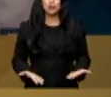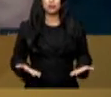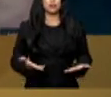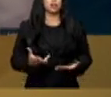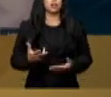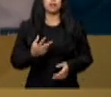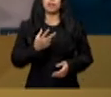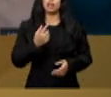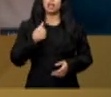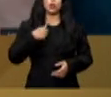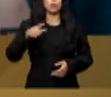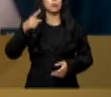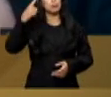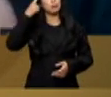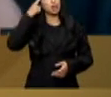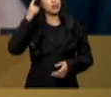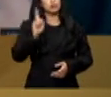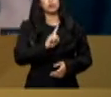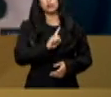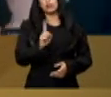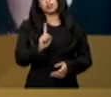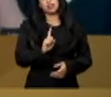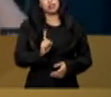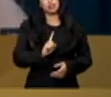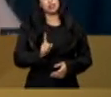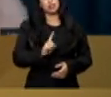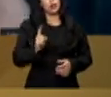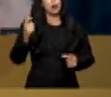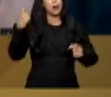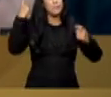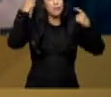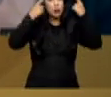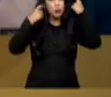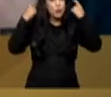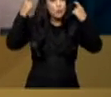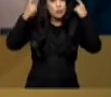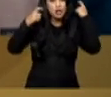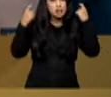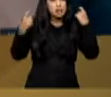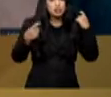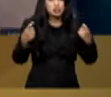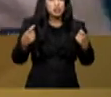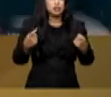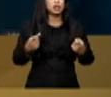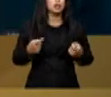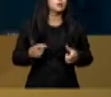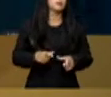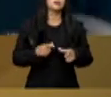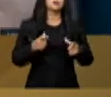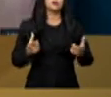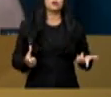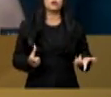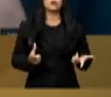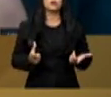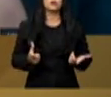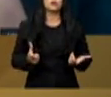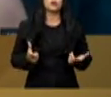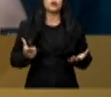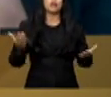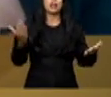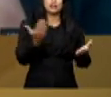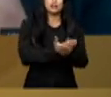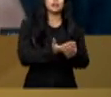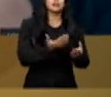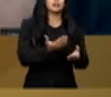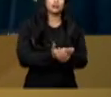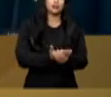não cabe a preocupação maior com a tramitação dessas